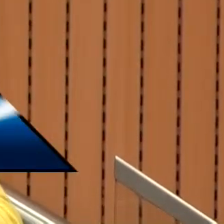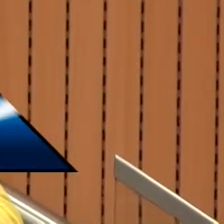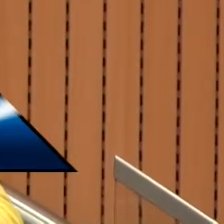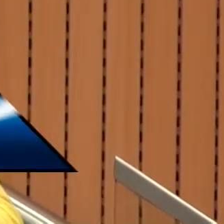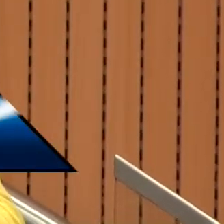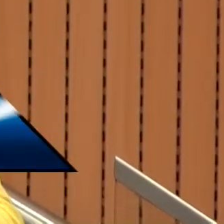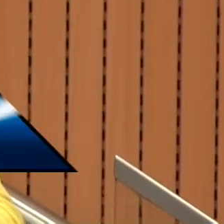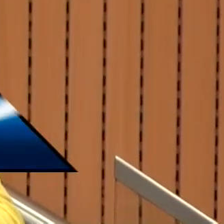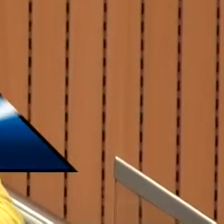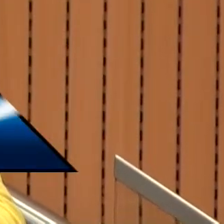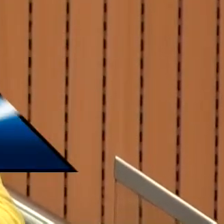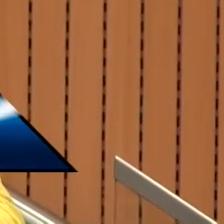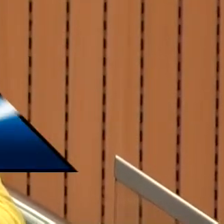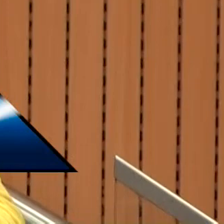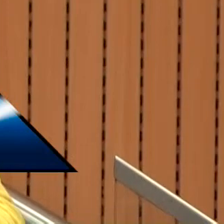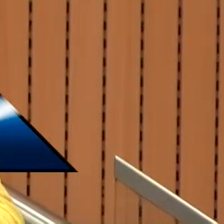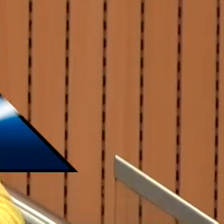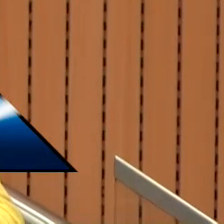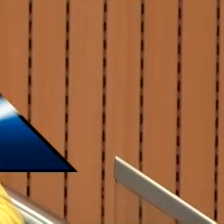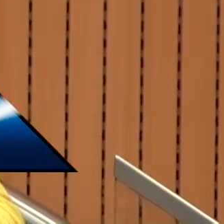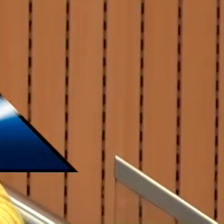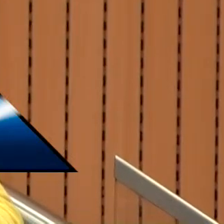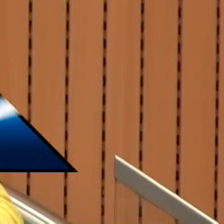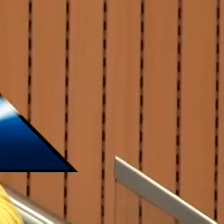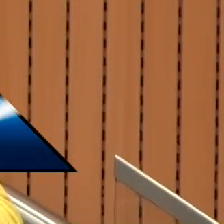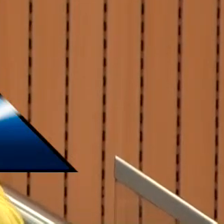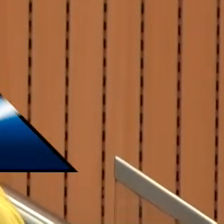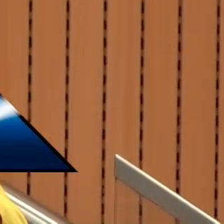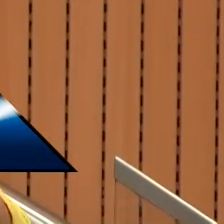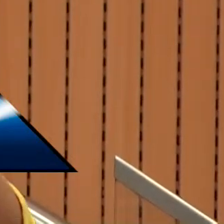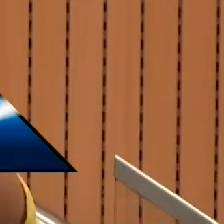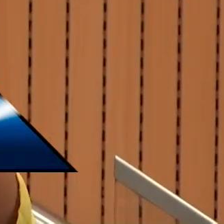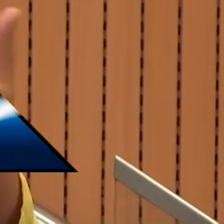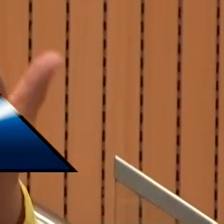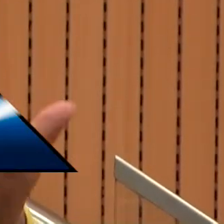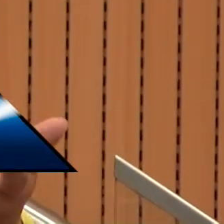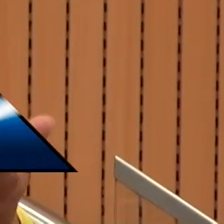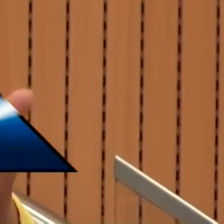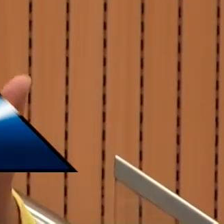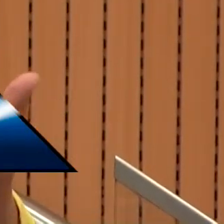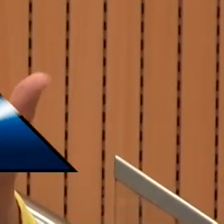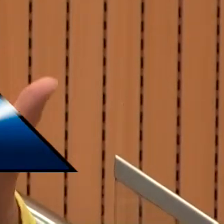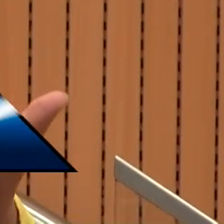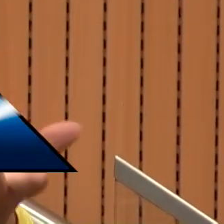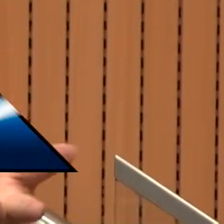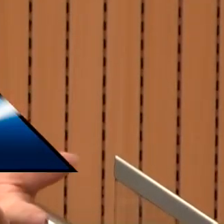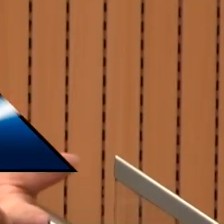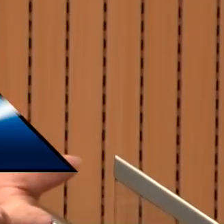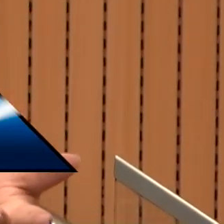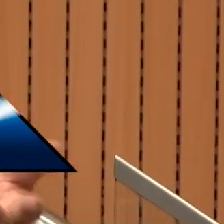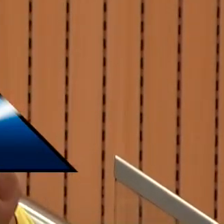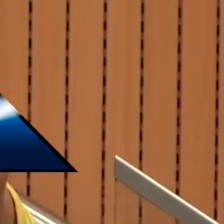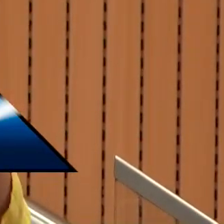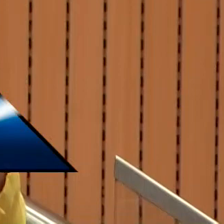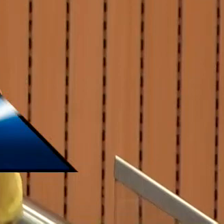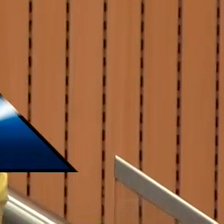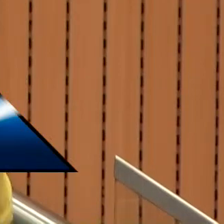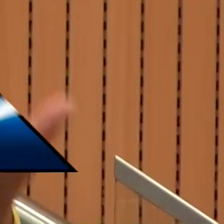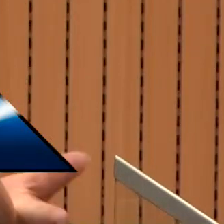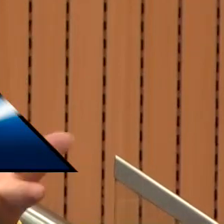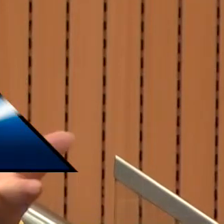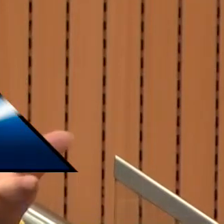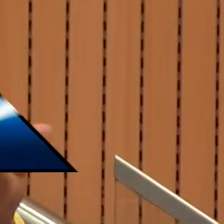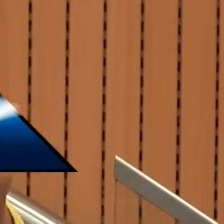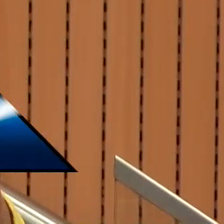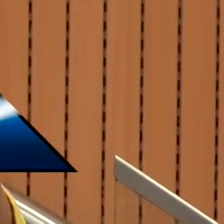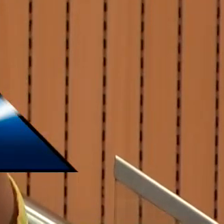receberão certificado dessa noite e deverá chegar no e mail de vocês que foi cadastrado no momento da inscrição então peço que na